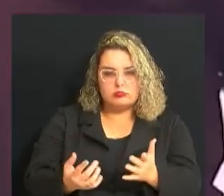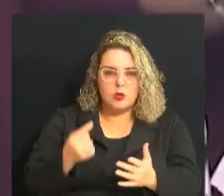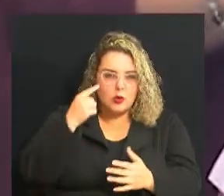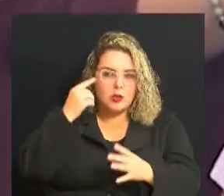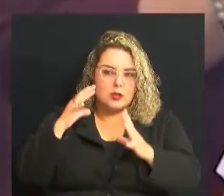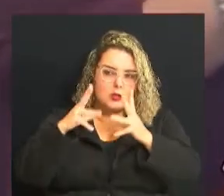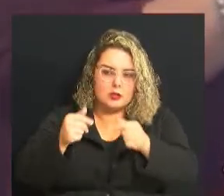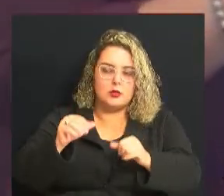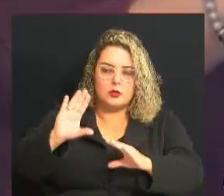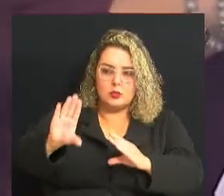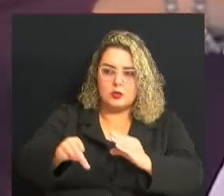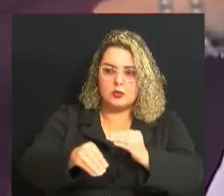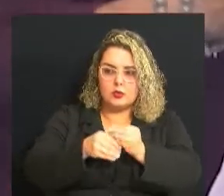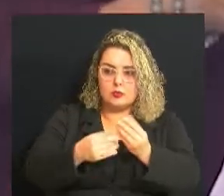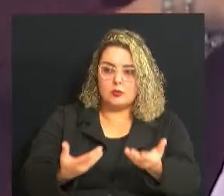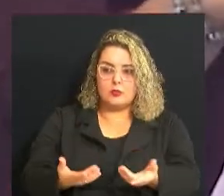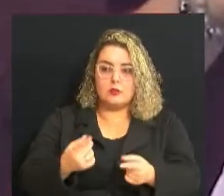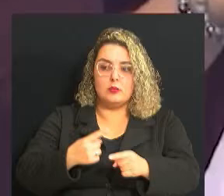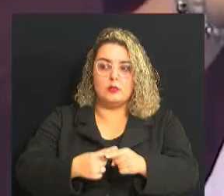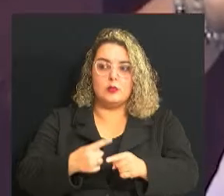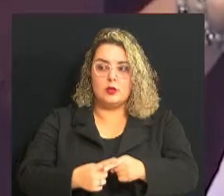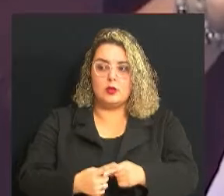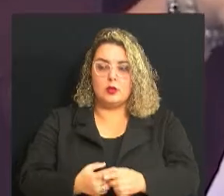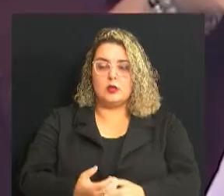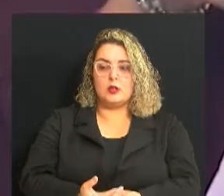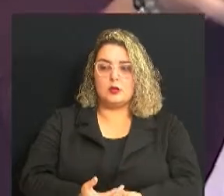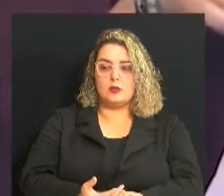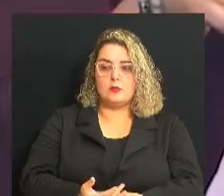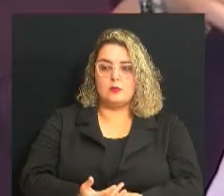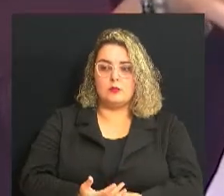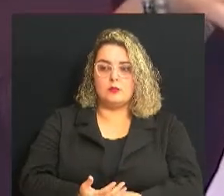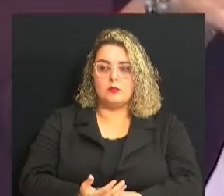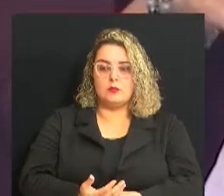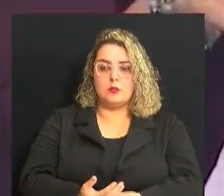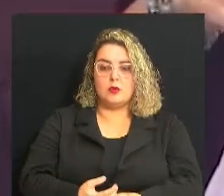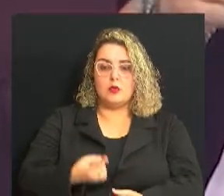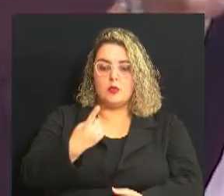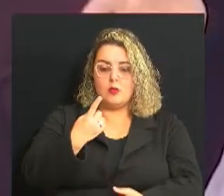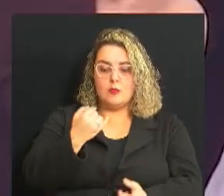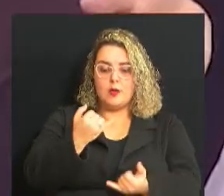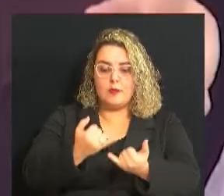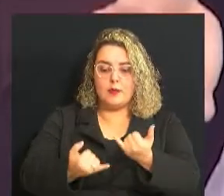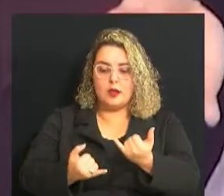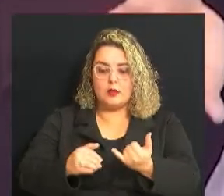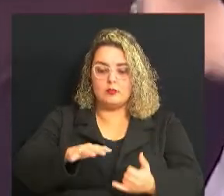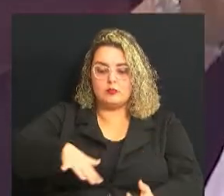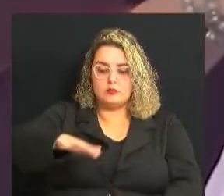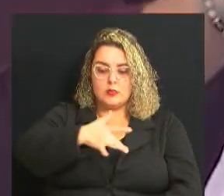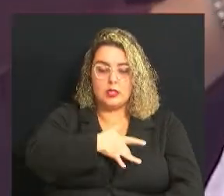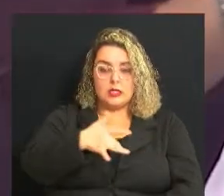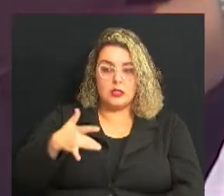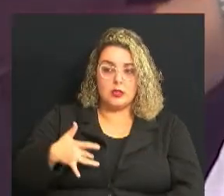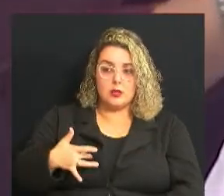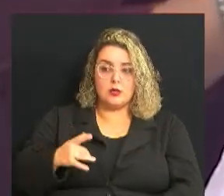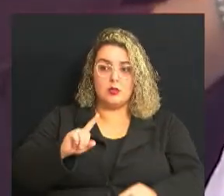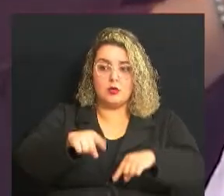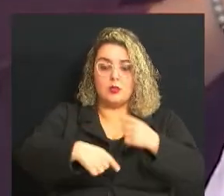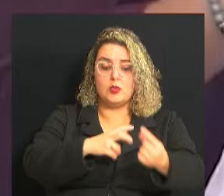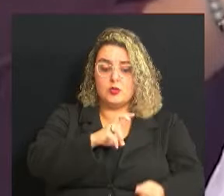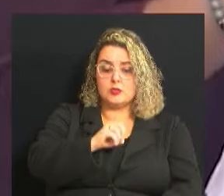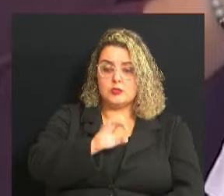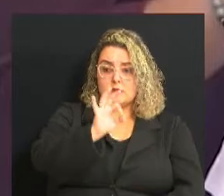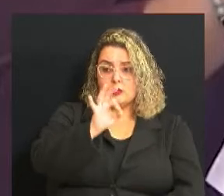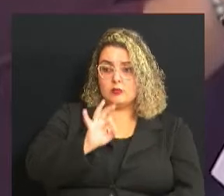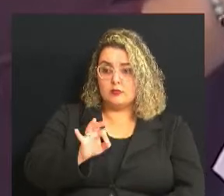emenda, porque uma parte da emenda vai ser destinada para a saúde e os outros 50%